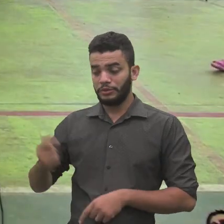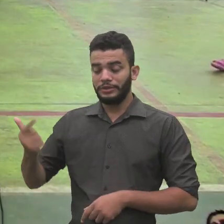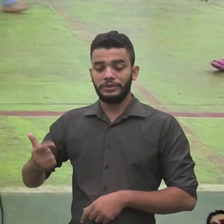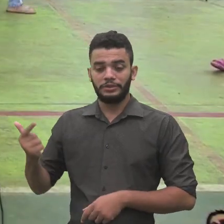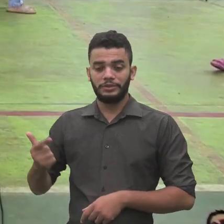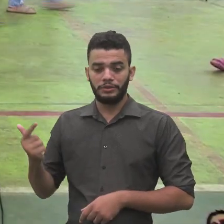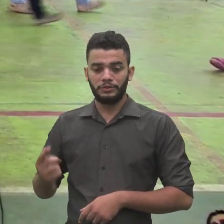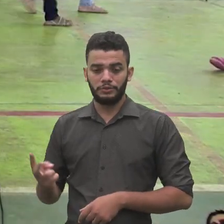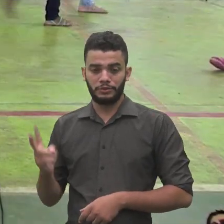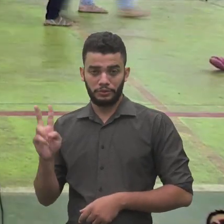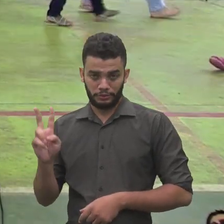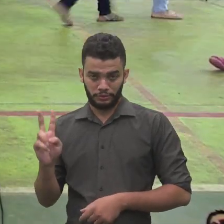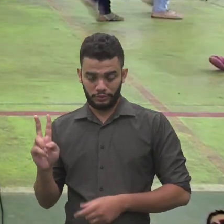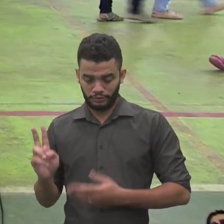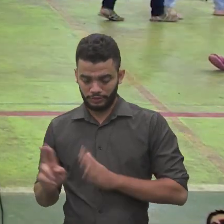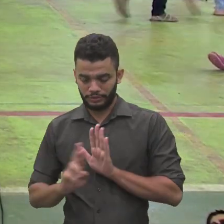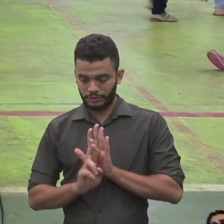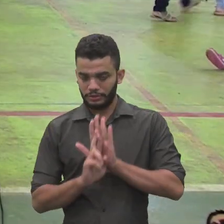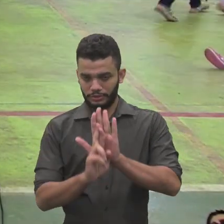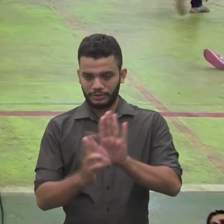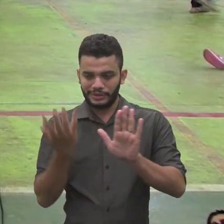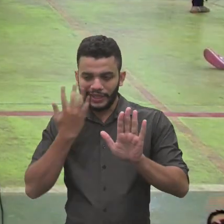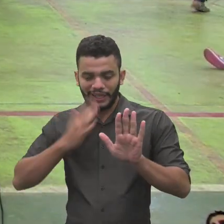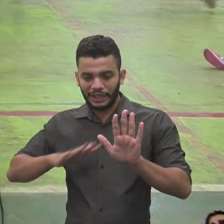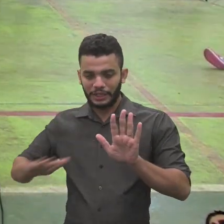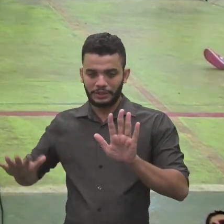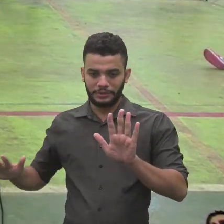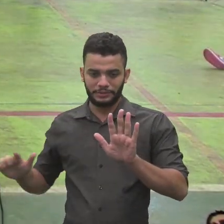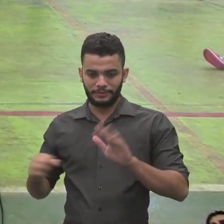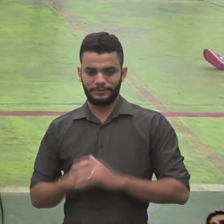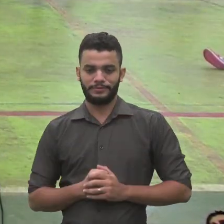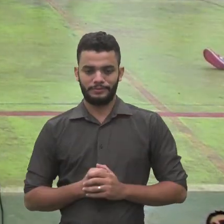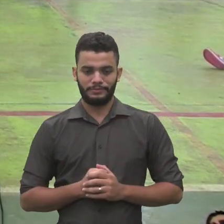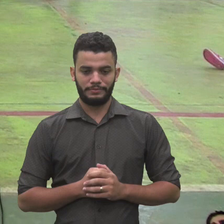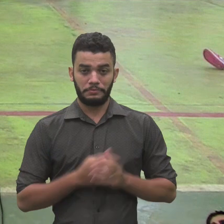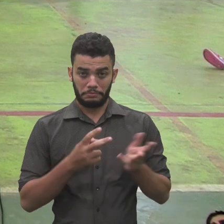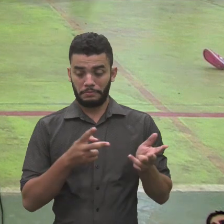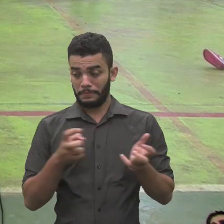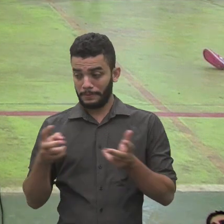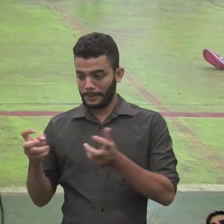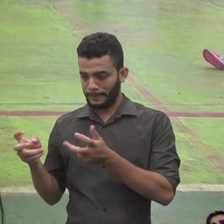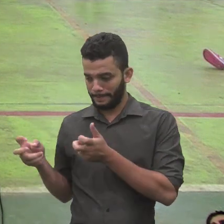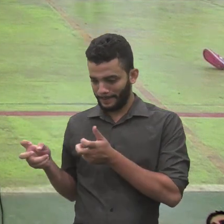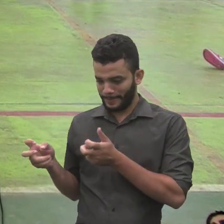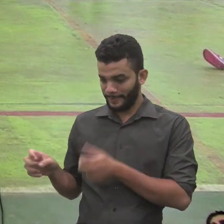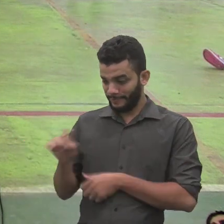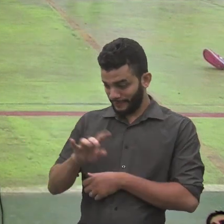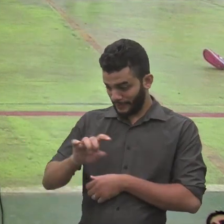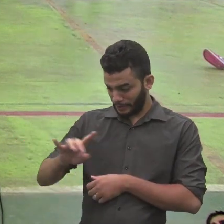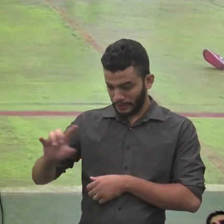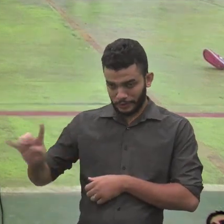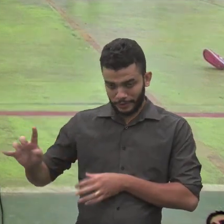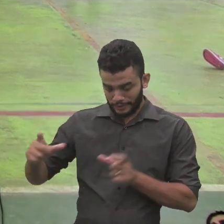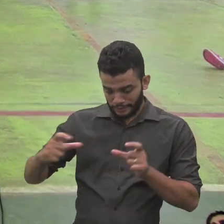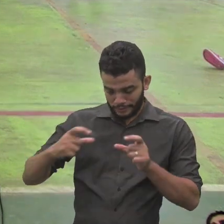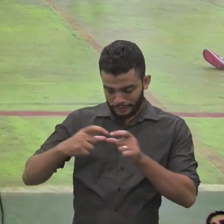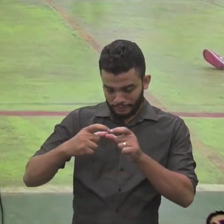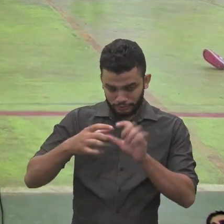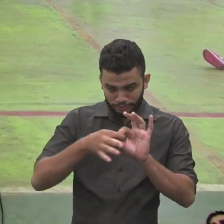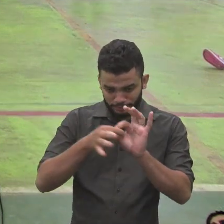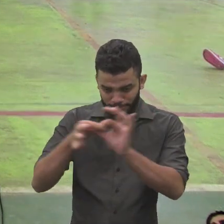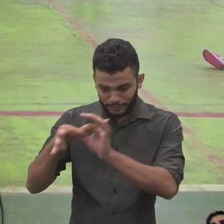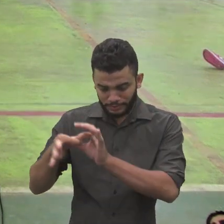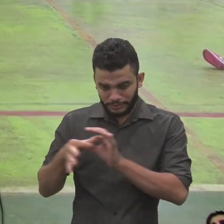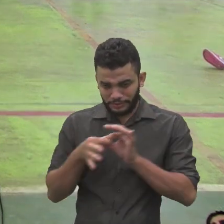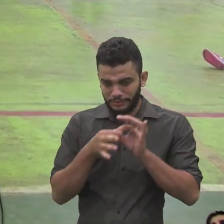a nossa escola está de pé, porque ela precisa de todos nós. Toda pecinha é fundamental. Mesmo que uma